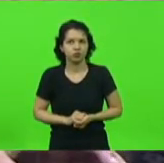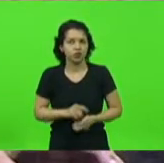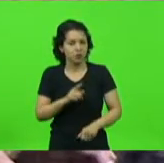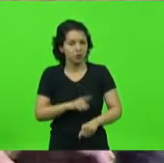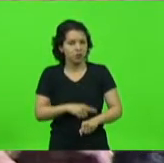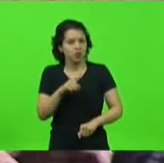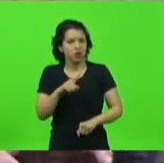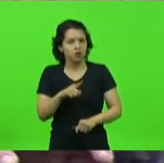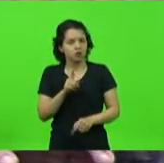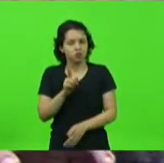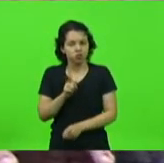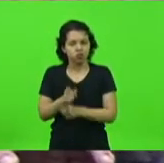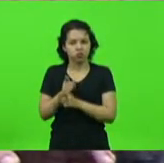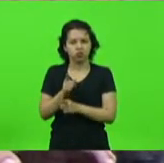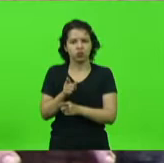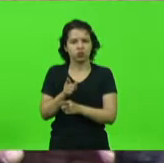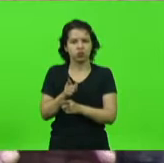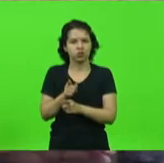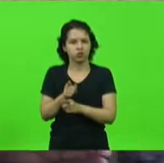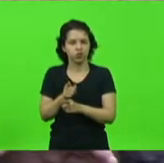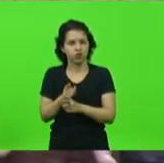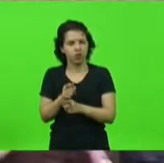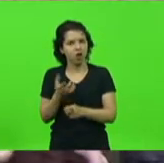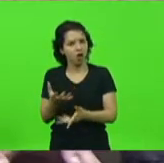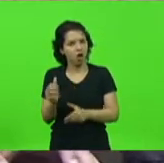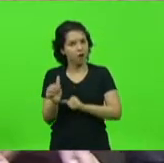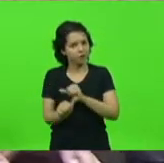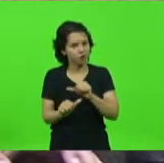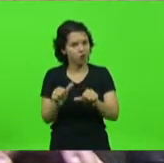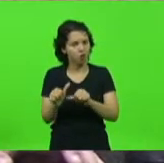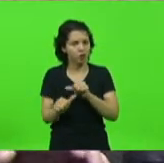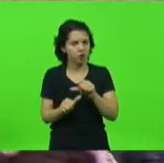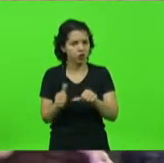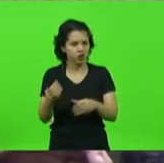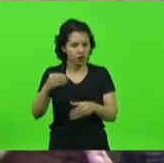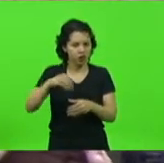se identificou esse caráter reformista dentro dele quando se tratava